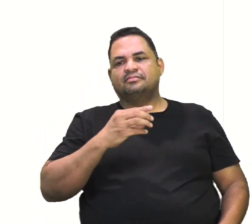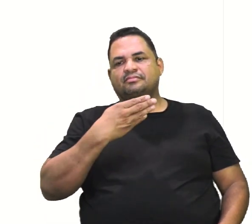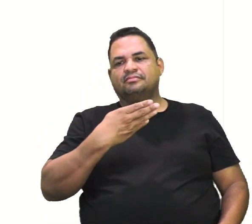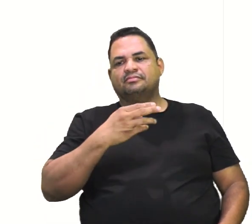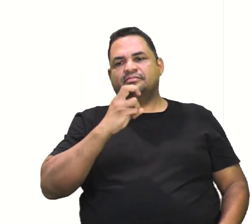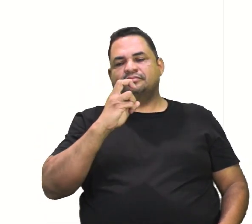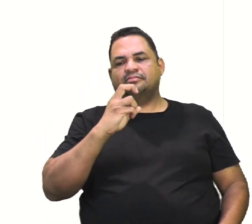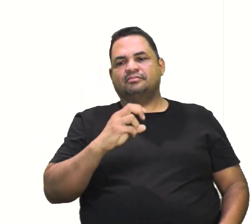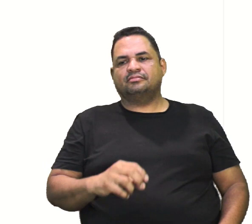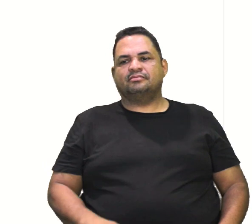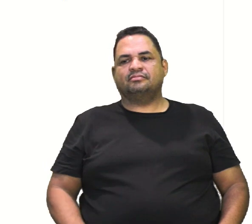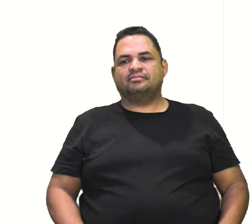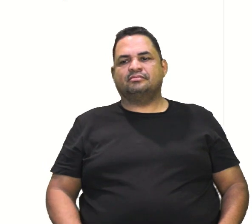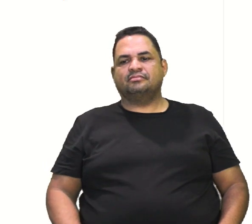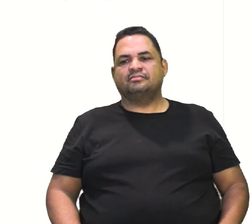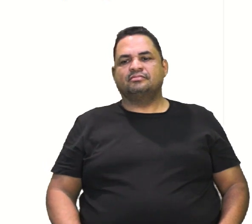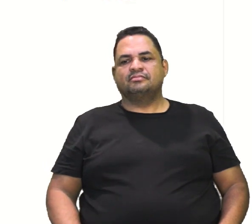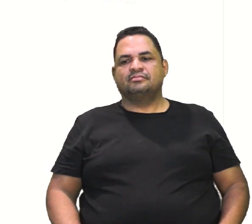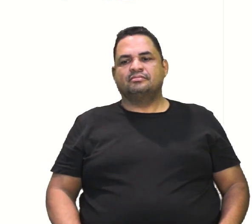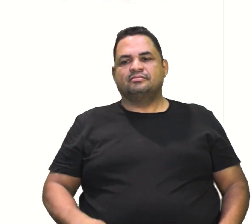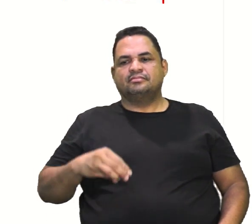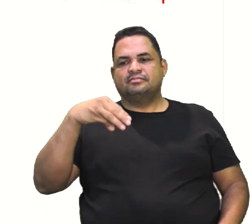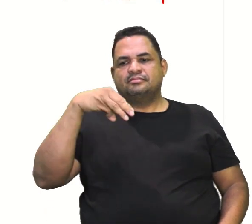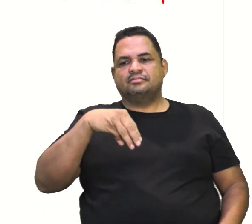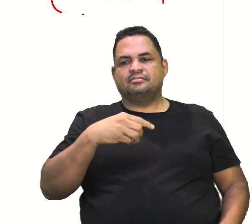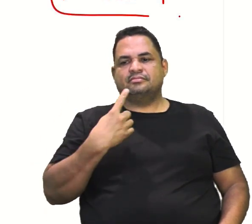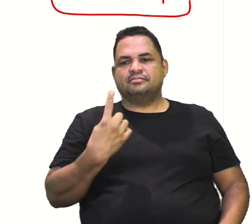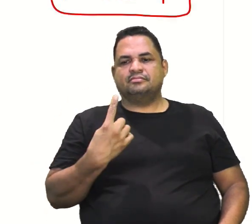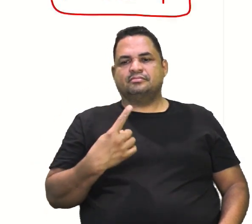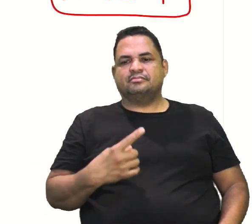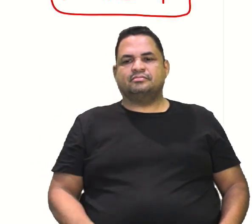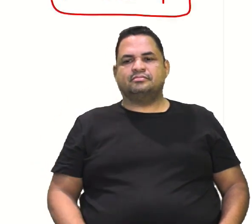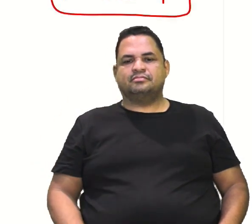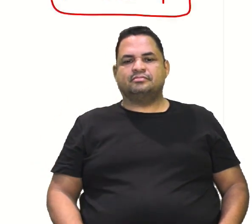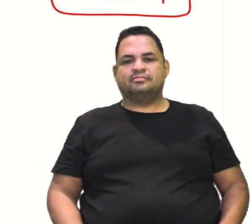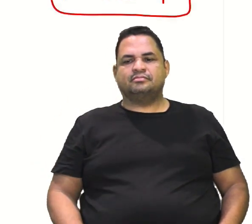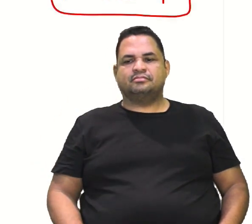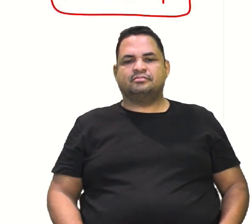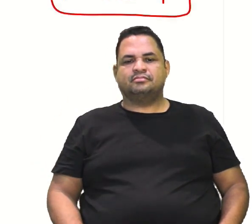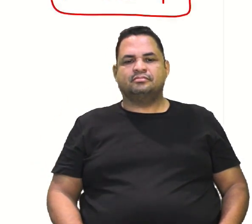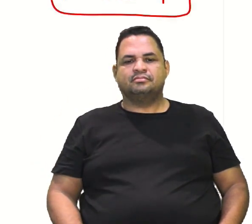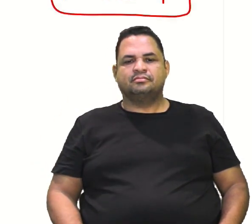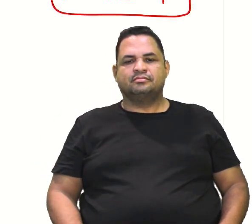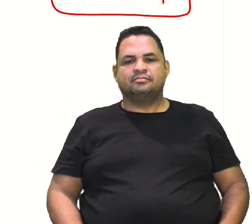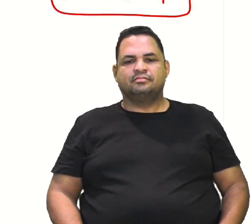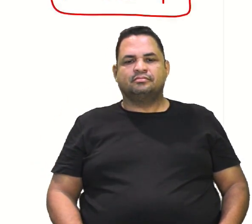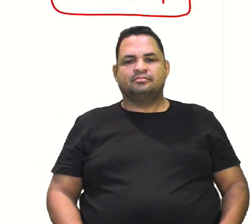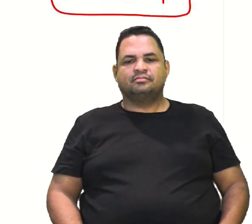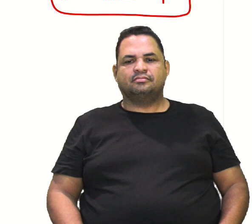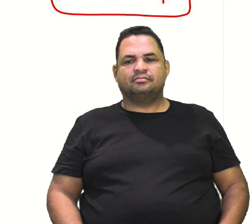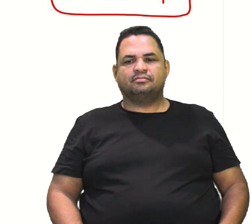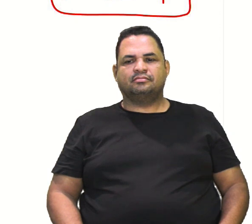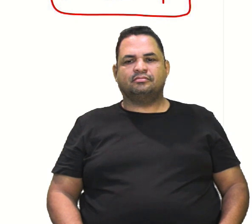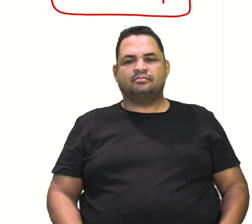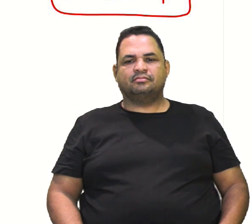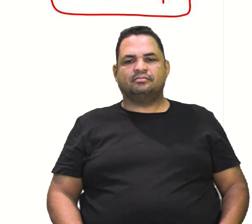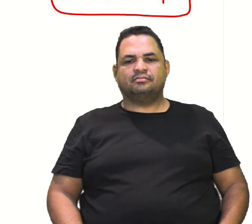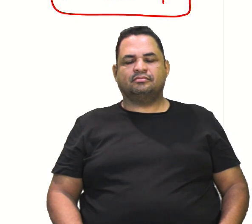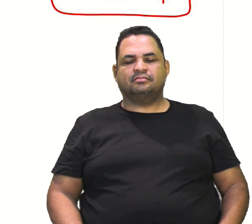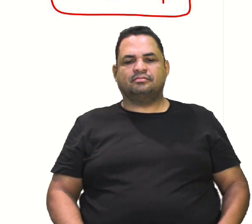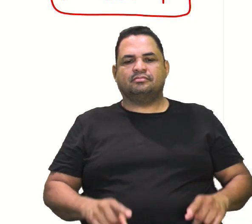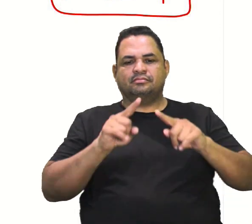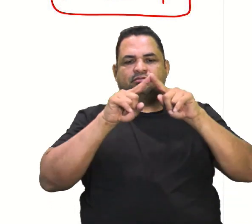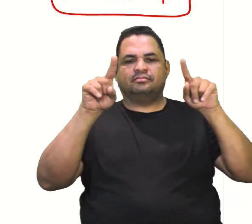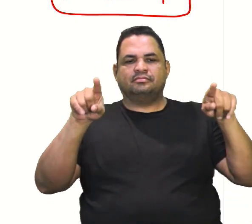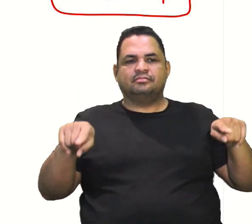de 45 graus, então esse M vale 1. E aí a prof vai apagar aqui e a gente vai fazer a tabelinha